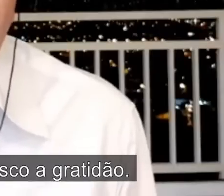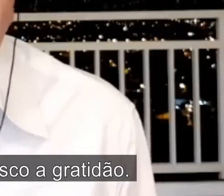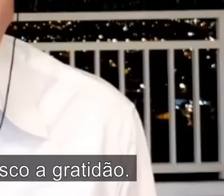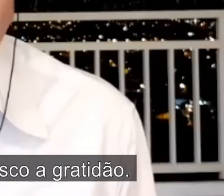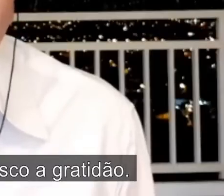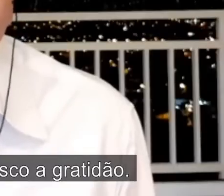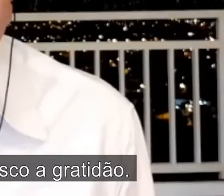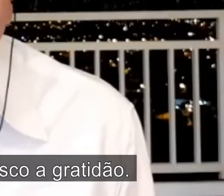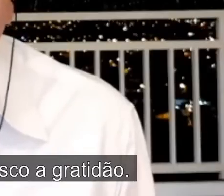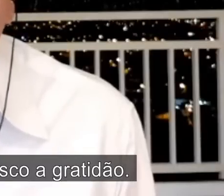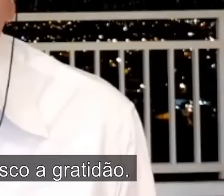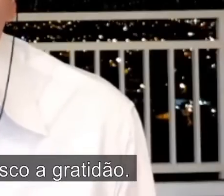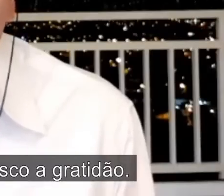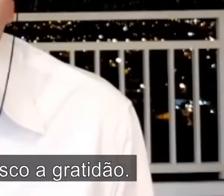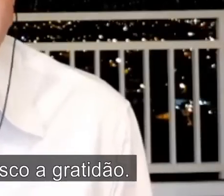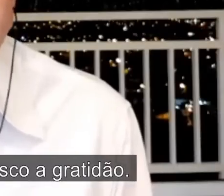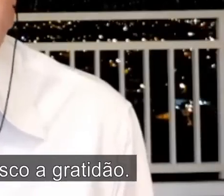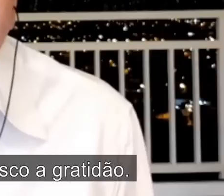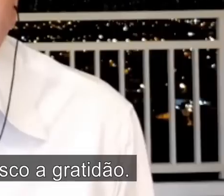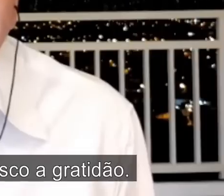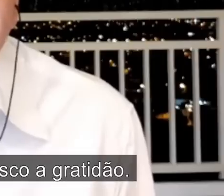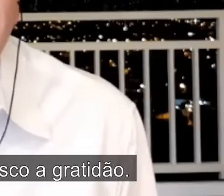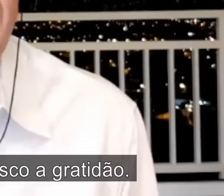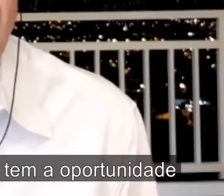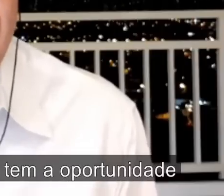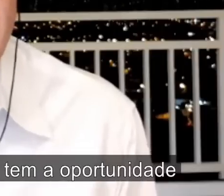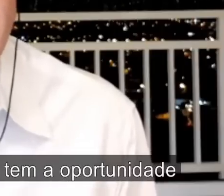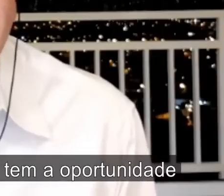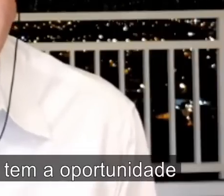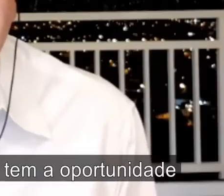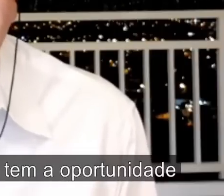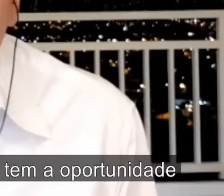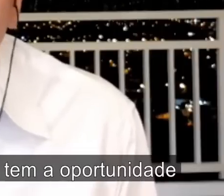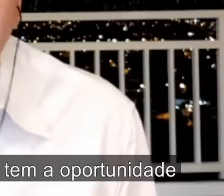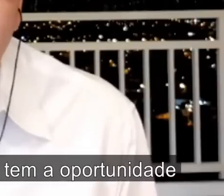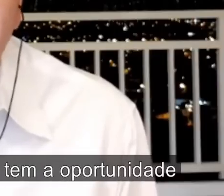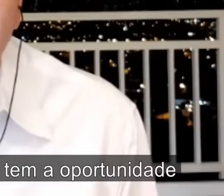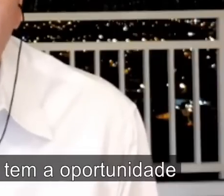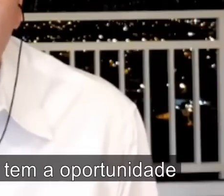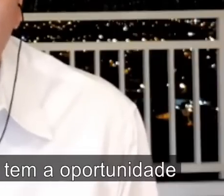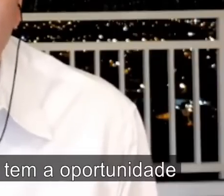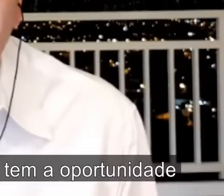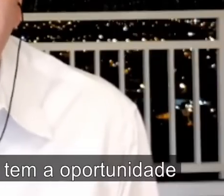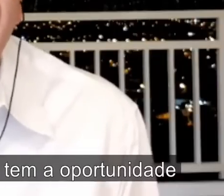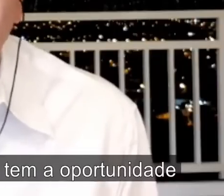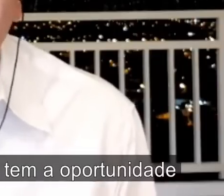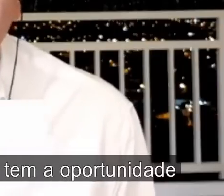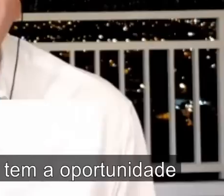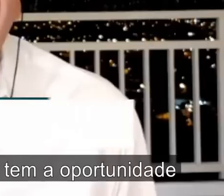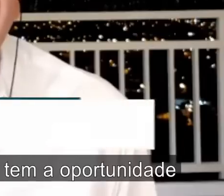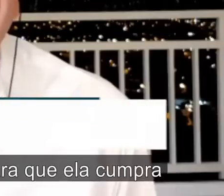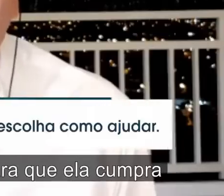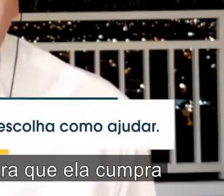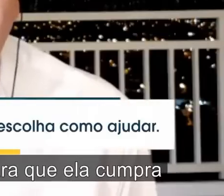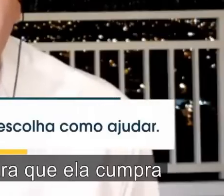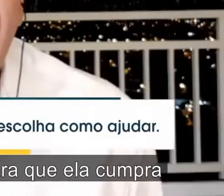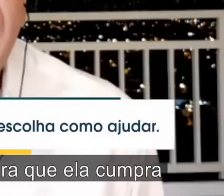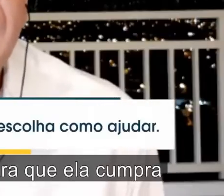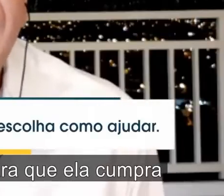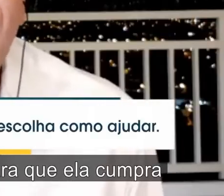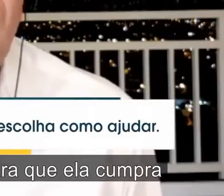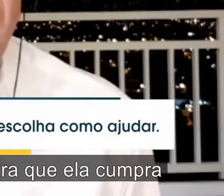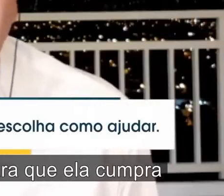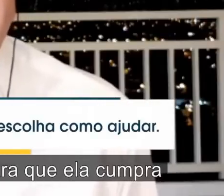Você que colaborou conosco, a gratidão. Você que ainda não colaborou, tem a oportunidade de